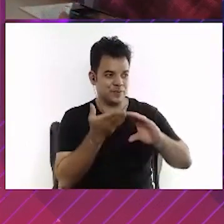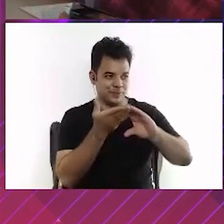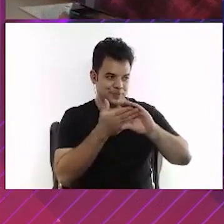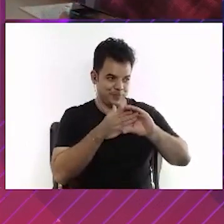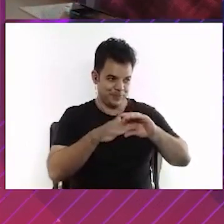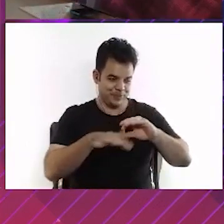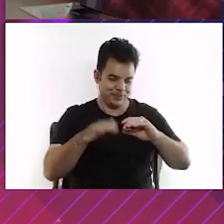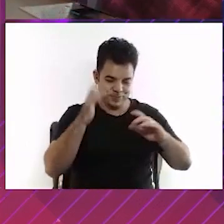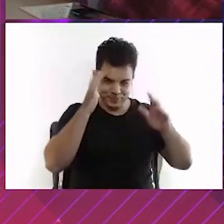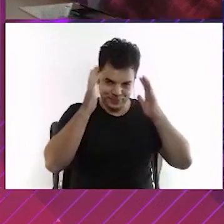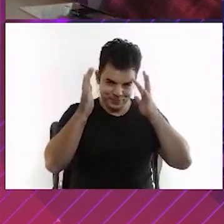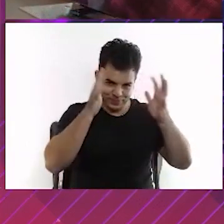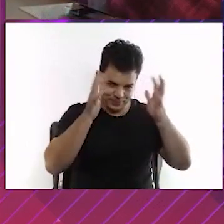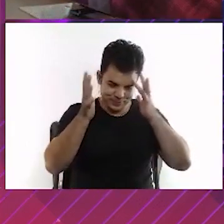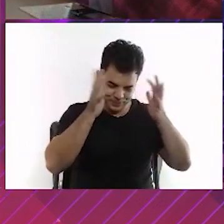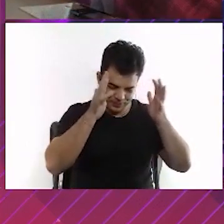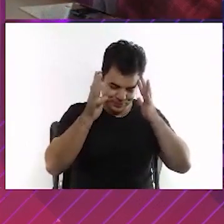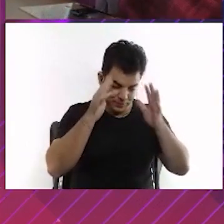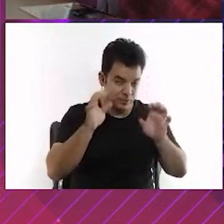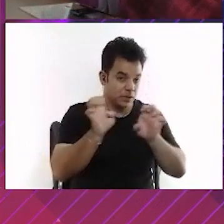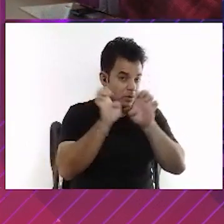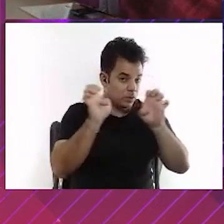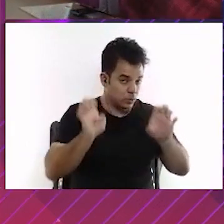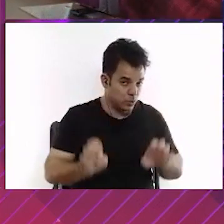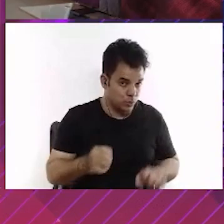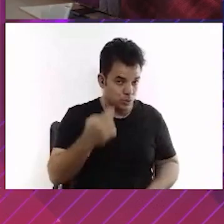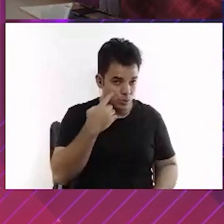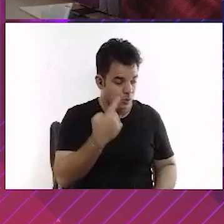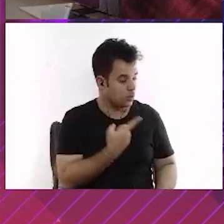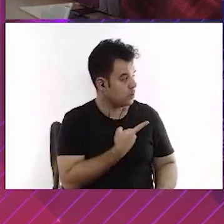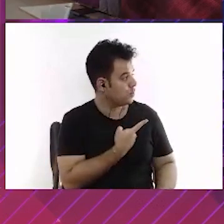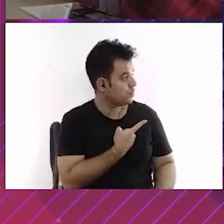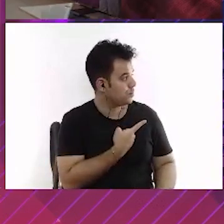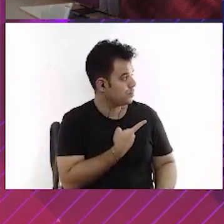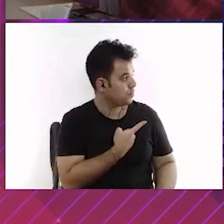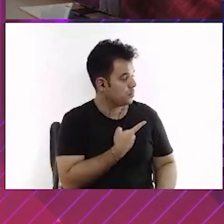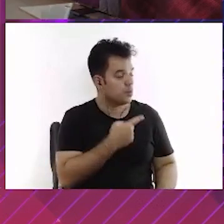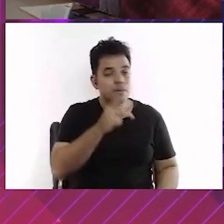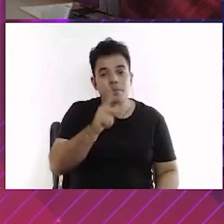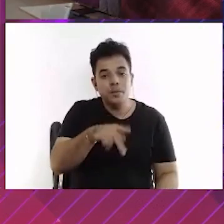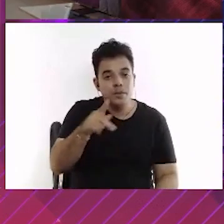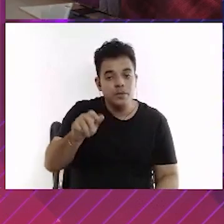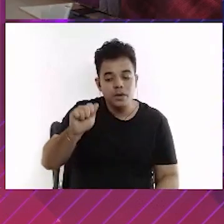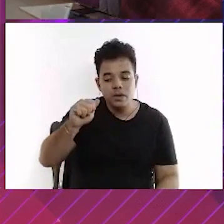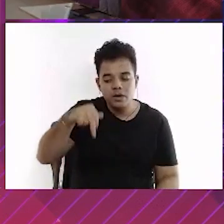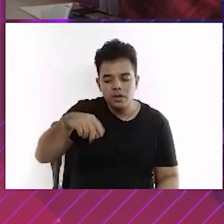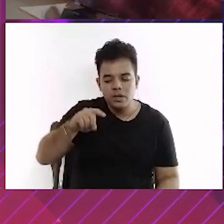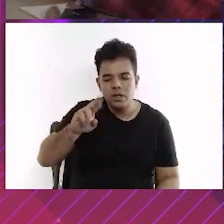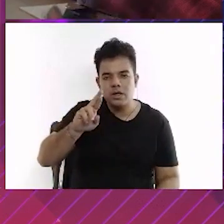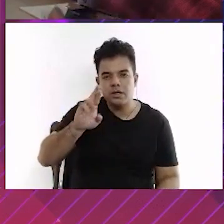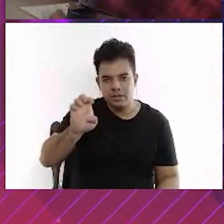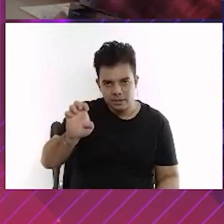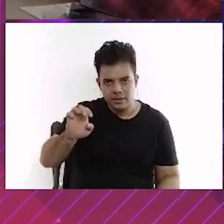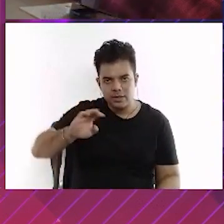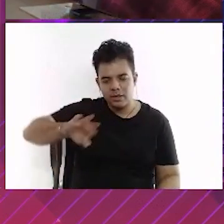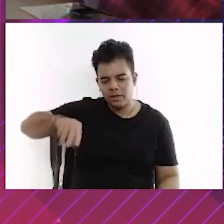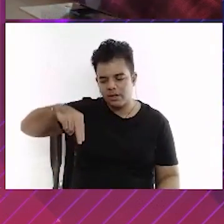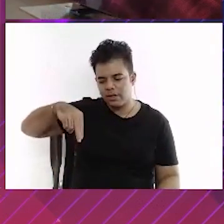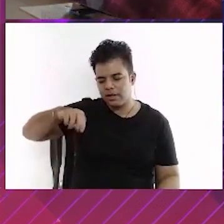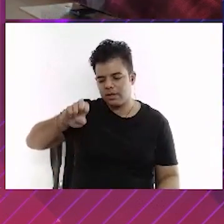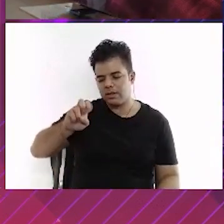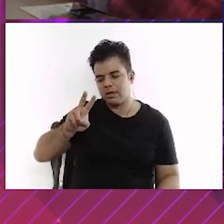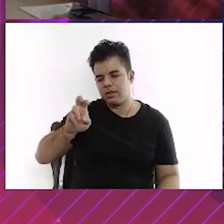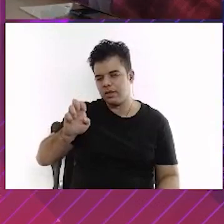uma estrutura trazida pelo professor André Neves. Ele acaba estabelecendo alguns aspectos que